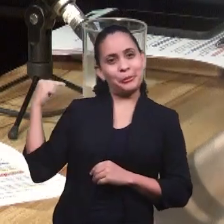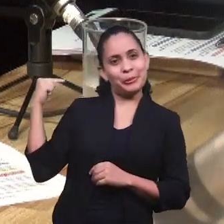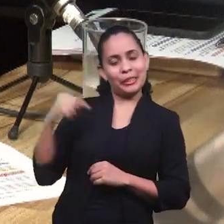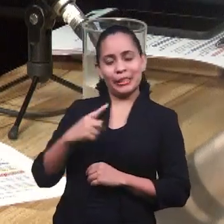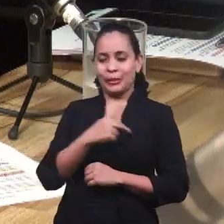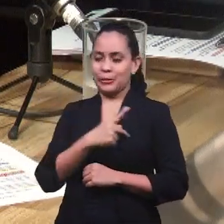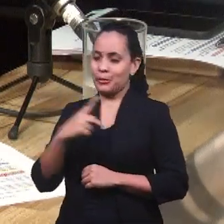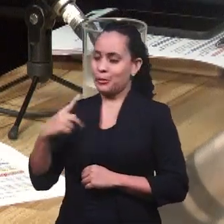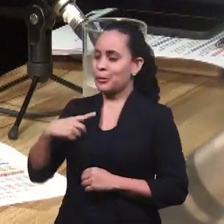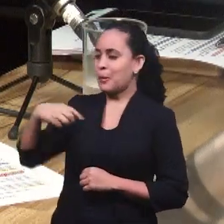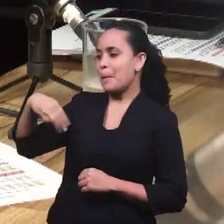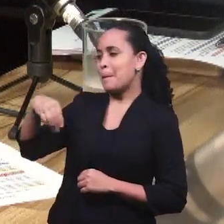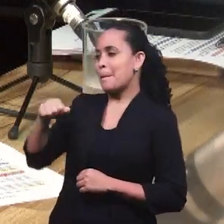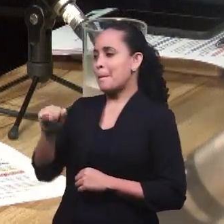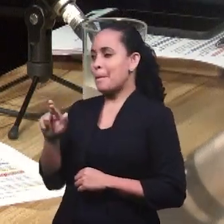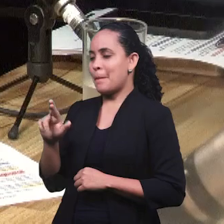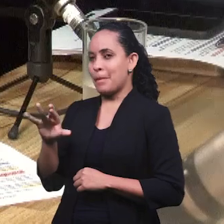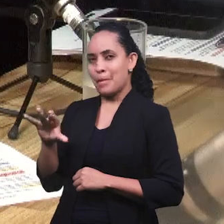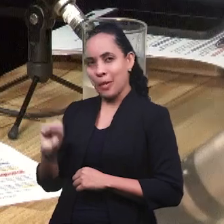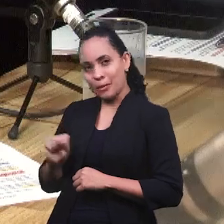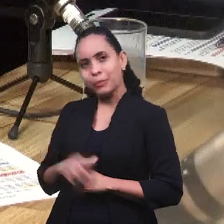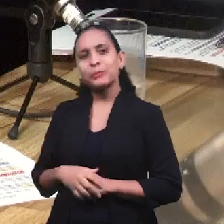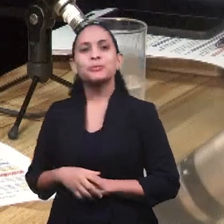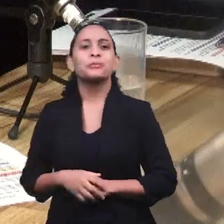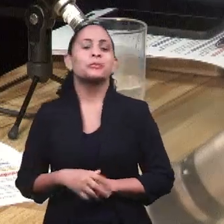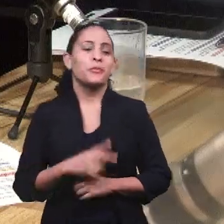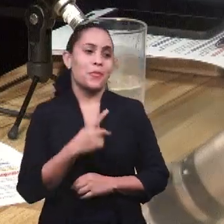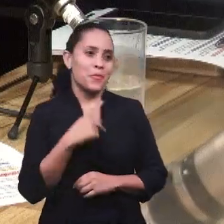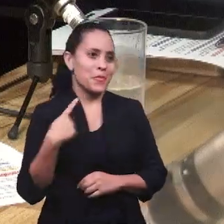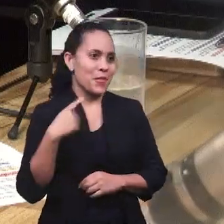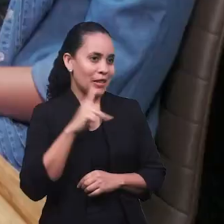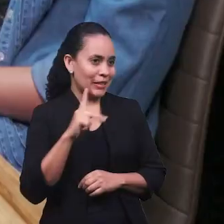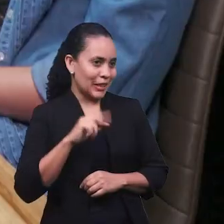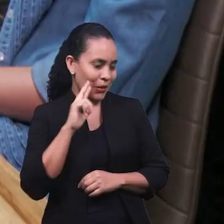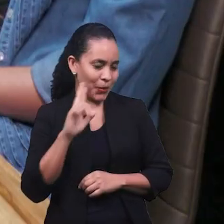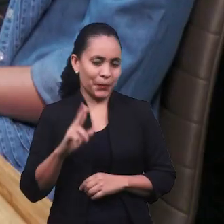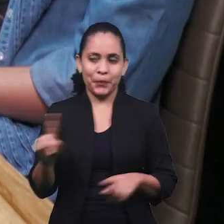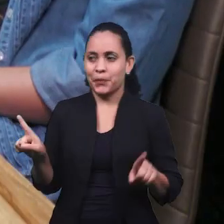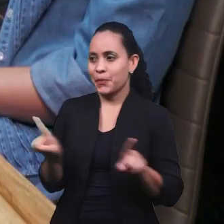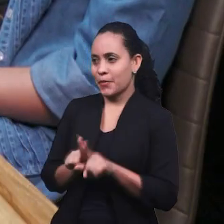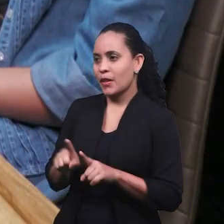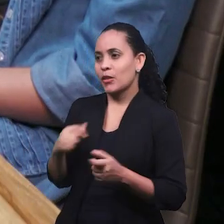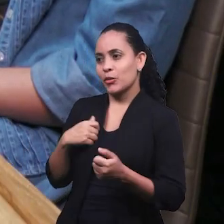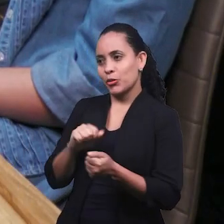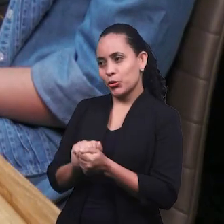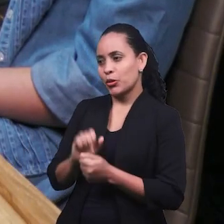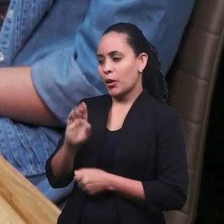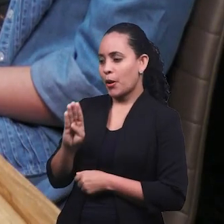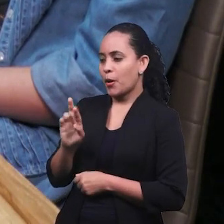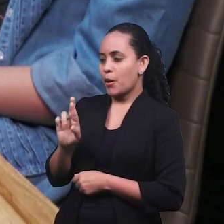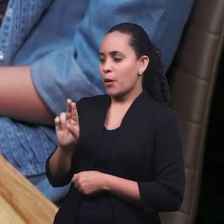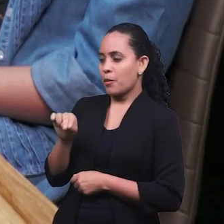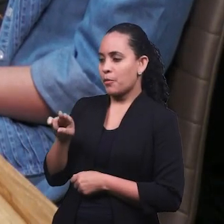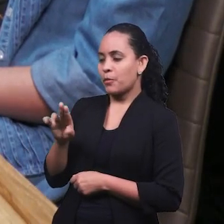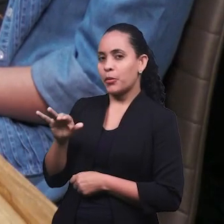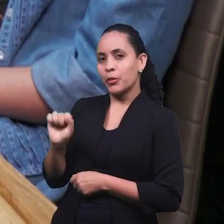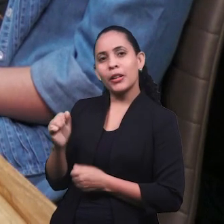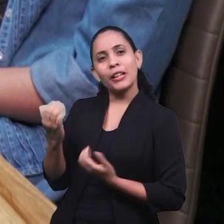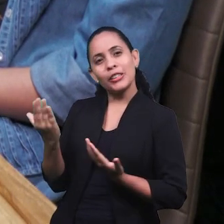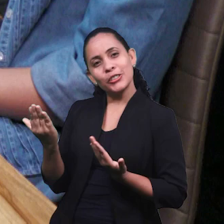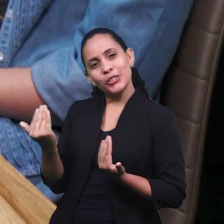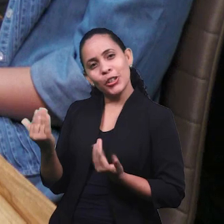o pastor Marco Saúde Olá, Pai do Senhor. e também conosco aqui neste episódio a Bruna, que é jovem